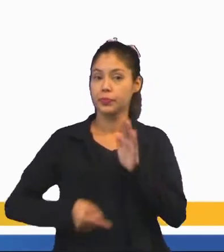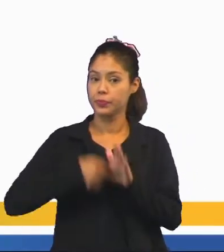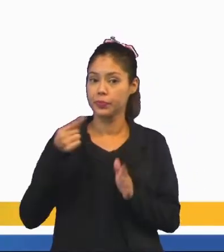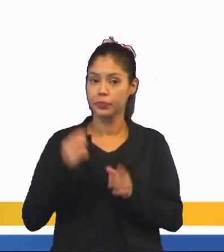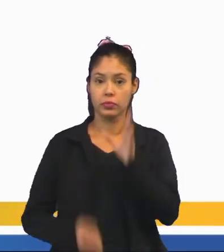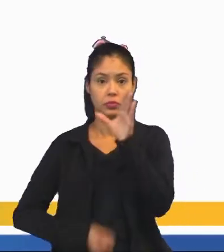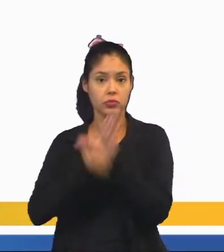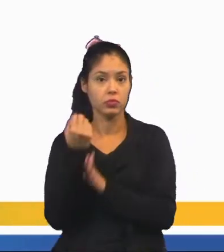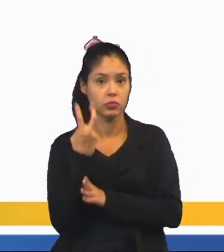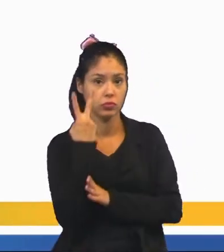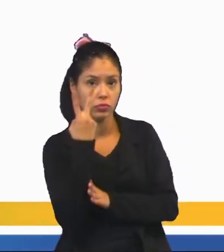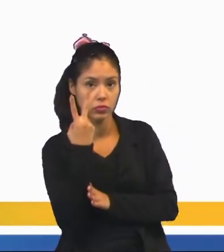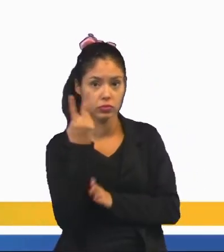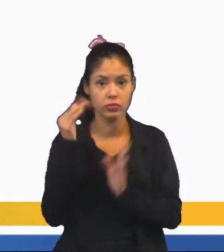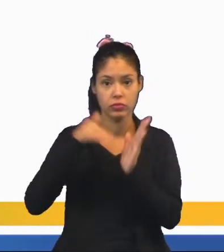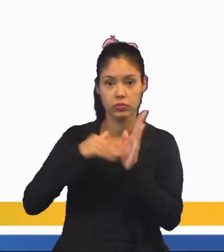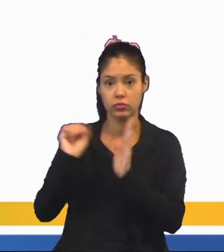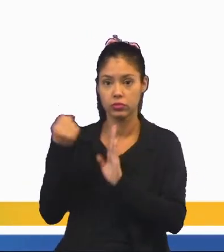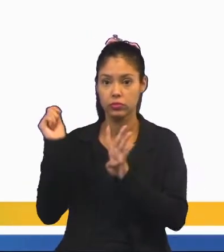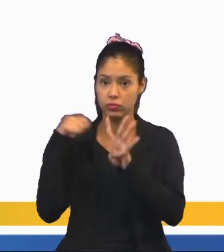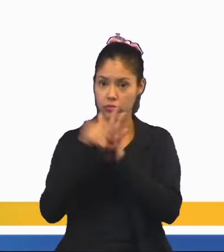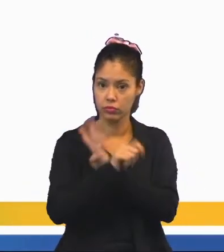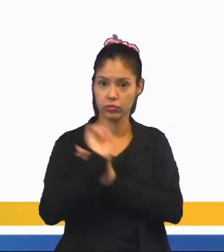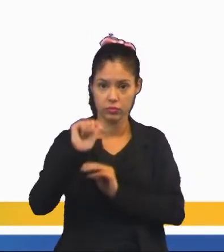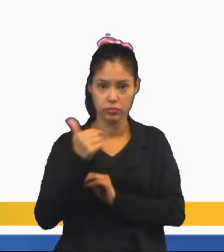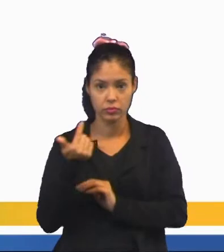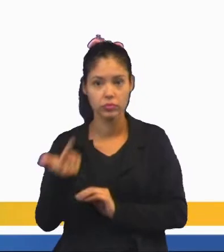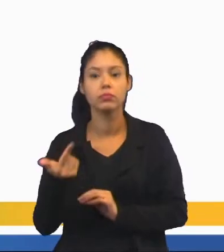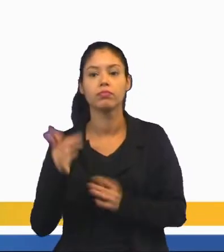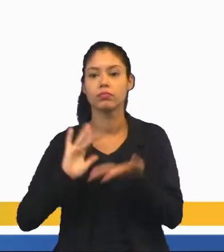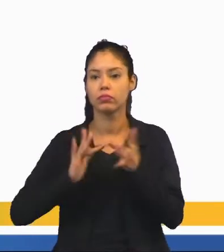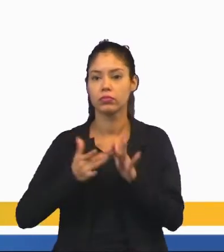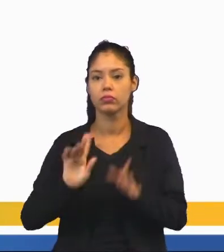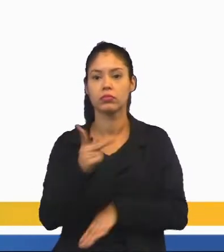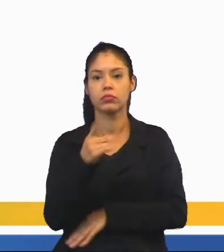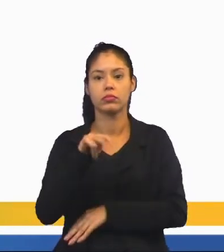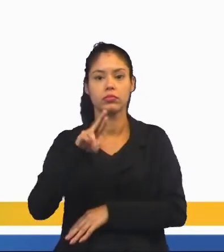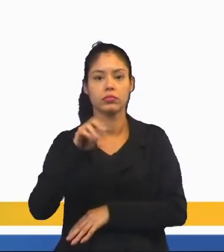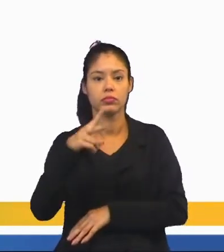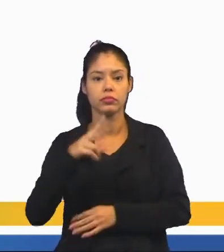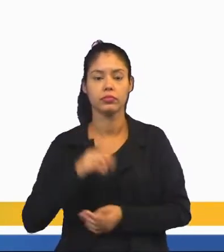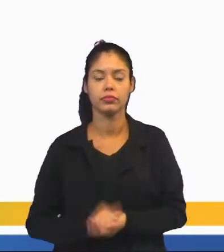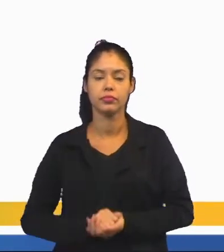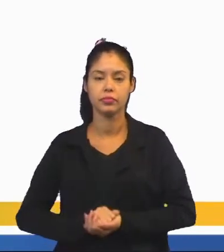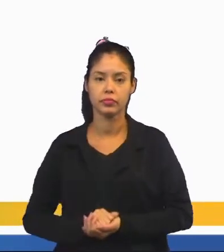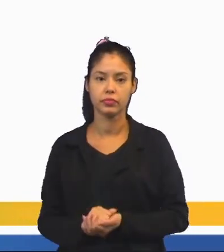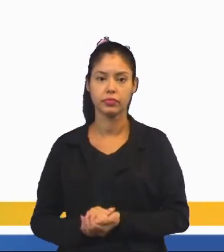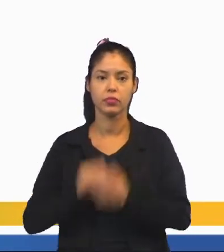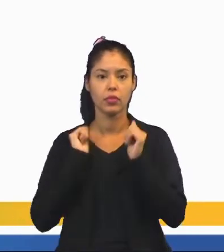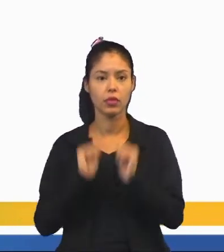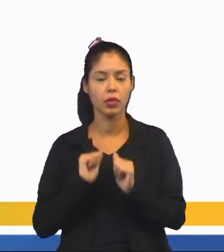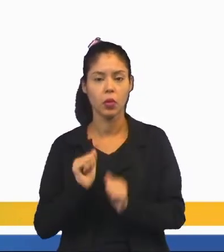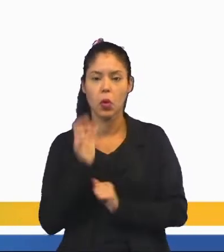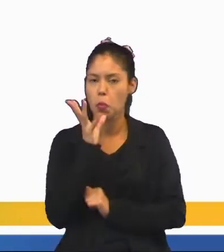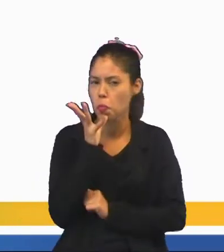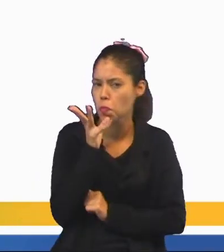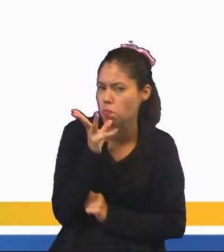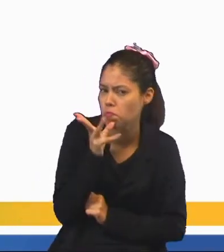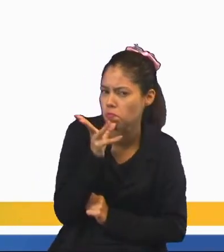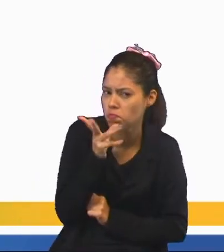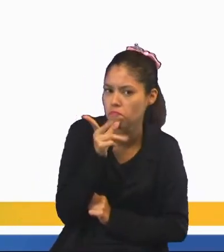Os primeiros sintomas surgem de 2 a 8 meses após a infecção pelo